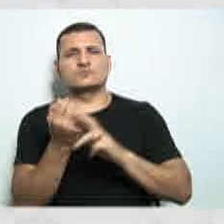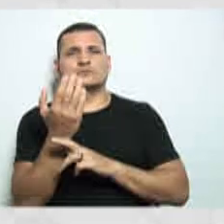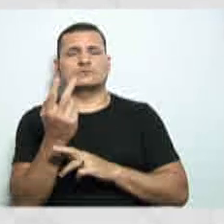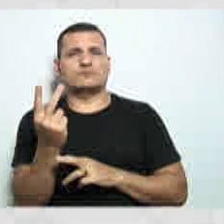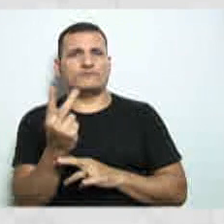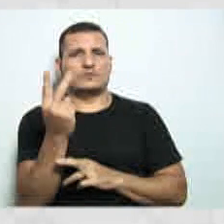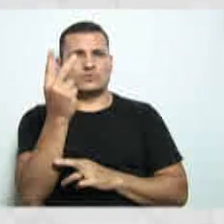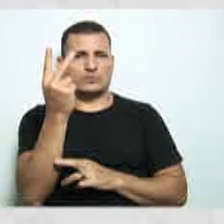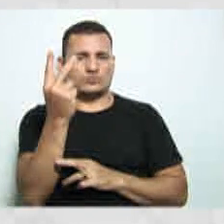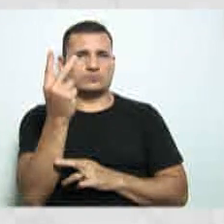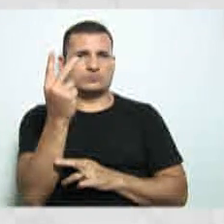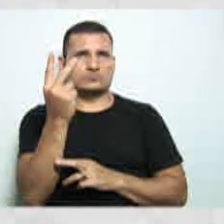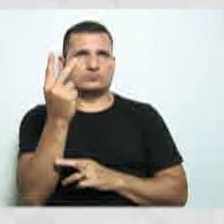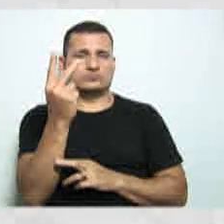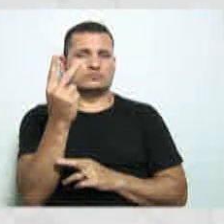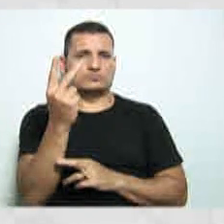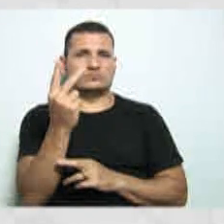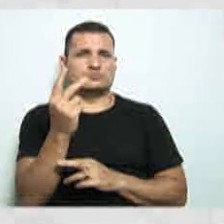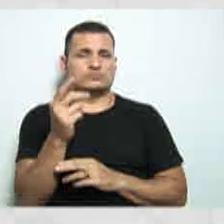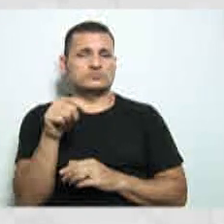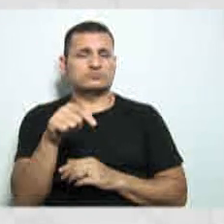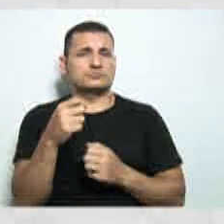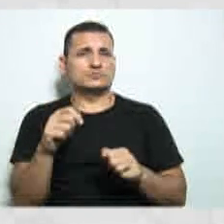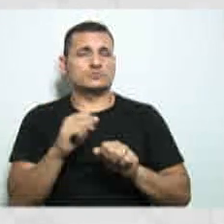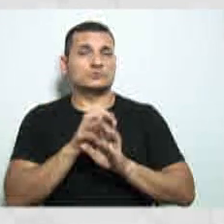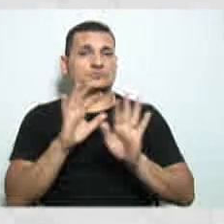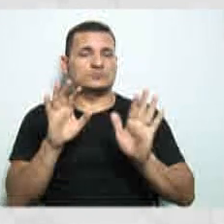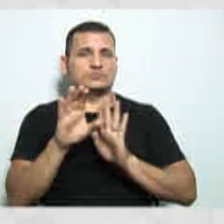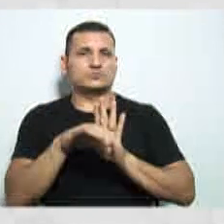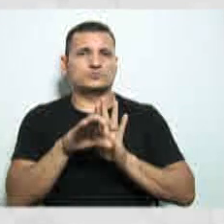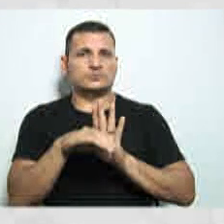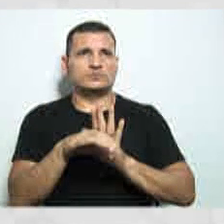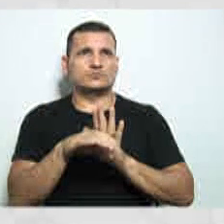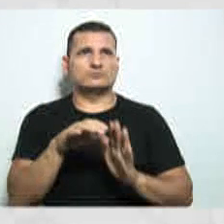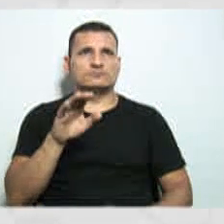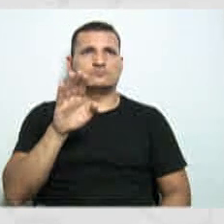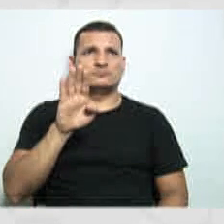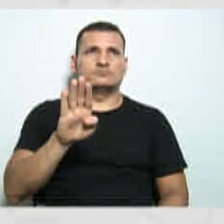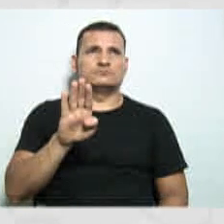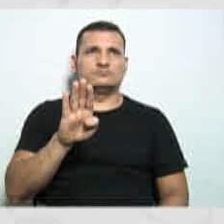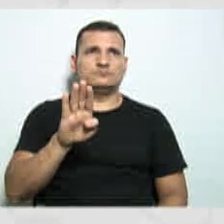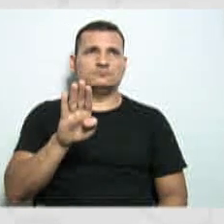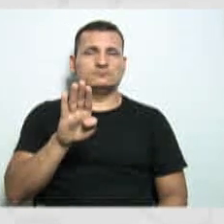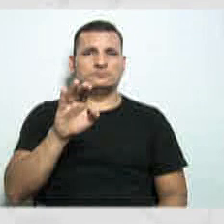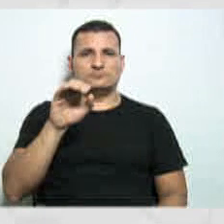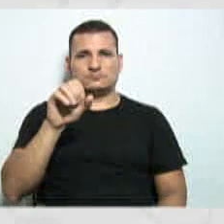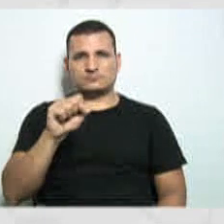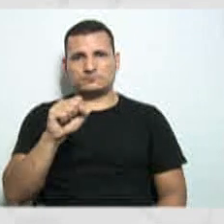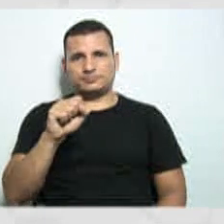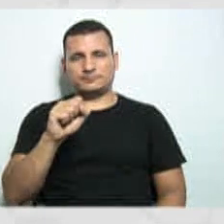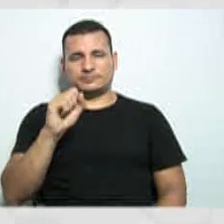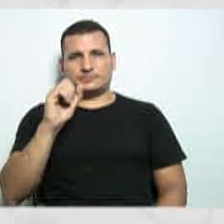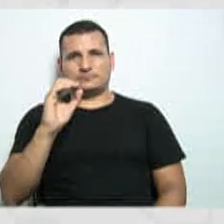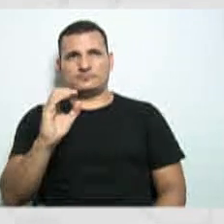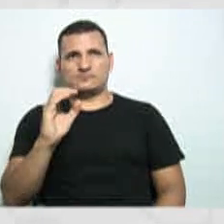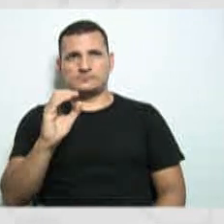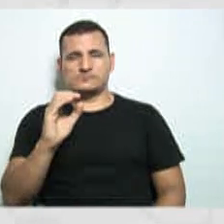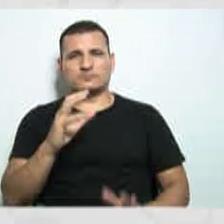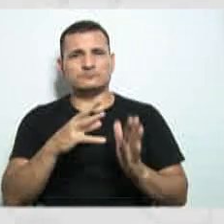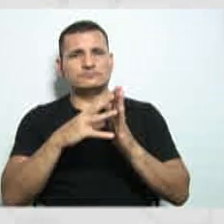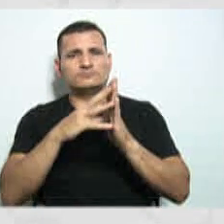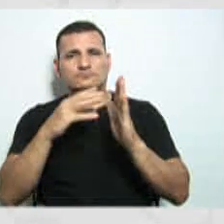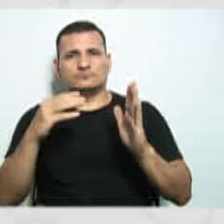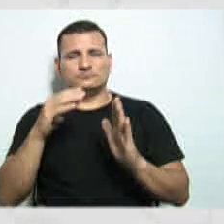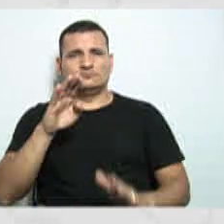E é exatamente nesse ponto que precisamos esclarecer o conceito de BSC. Acompanha aí, ó. Né? O modelo BSC